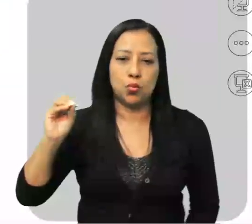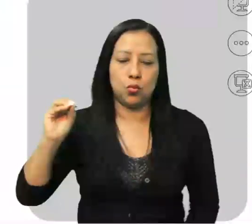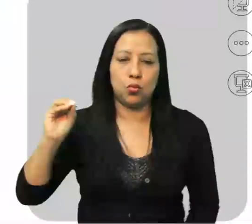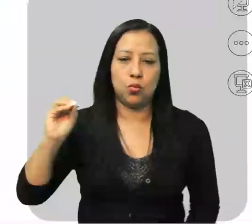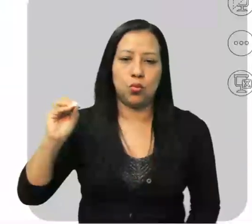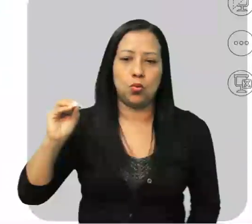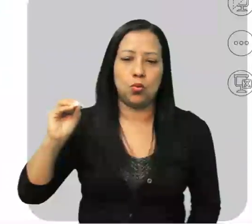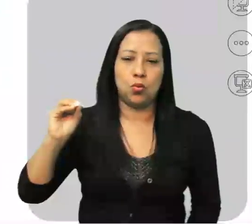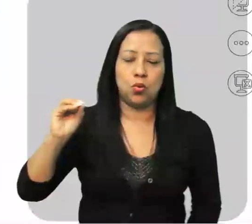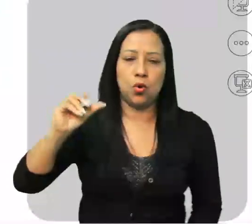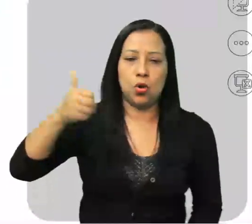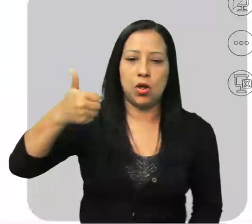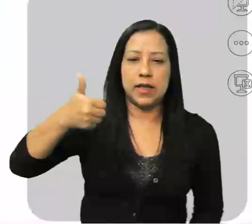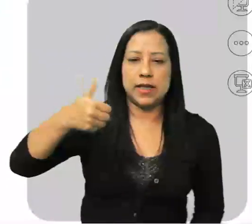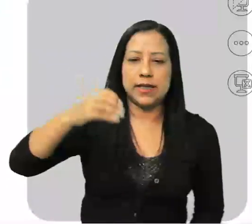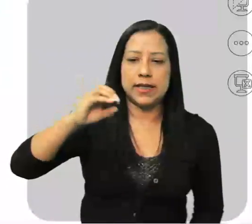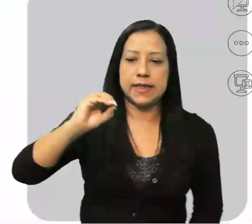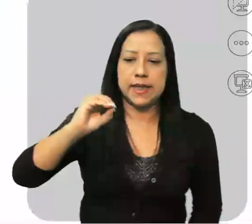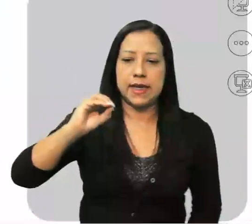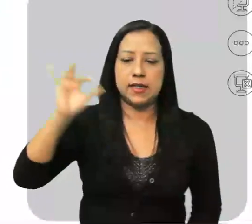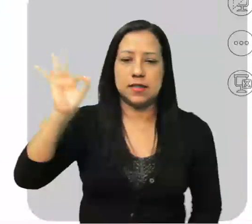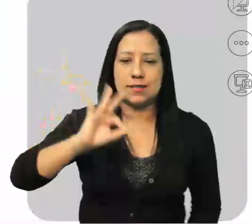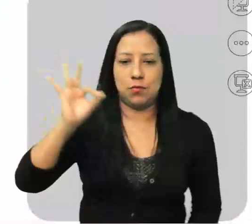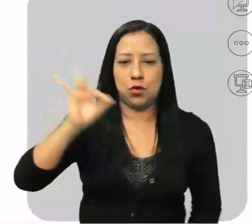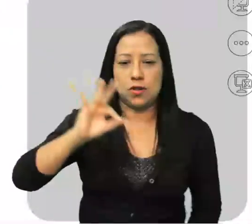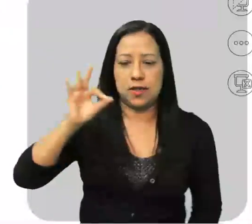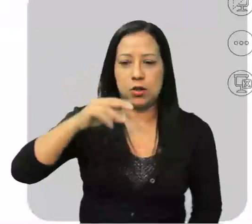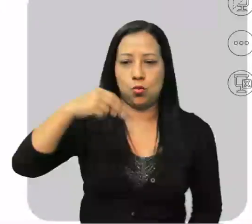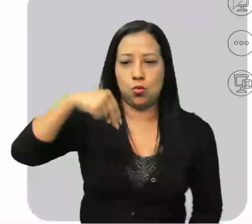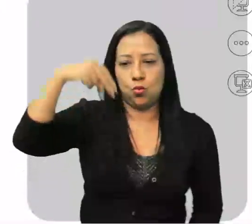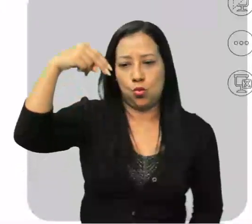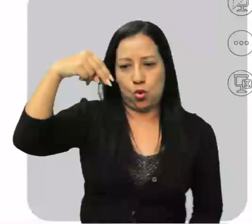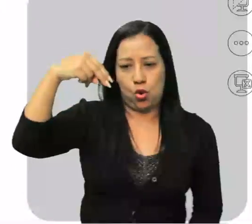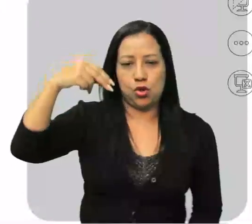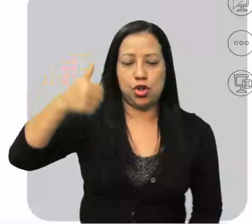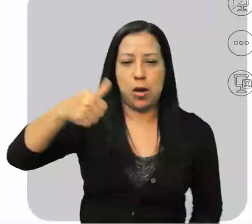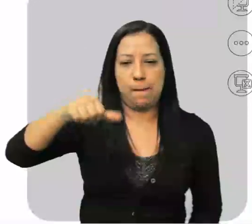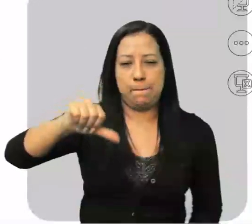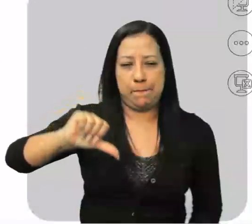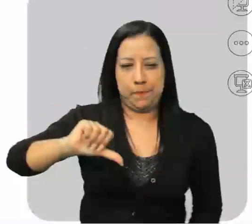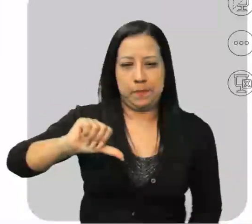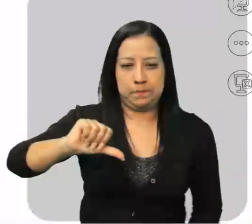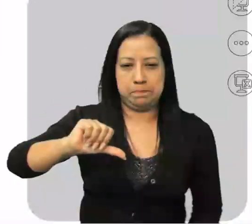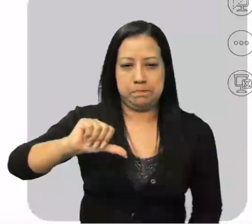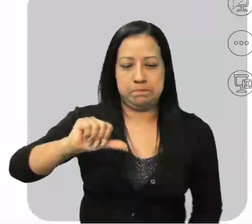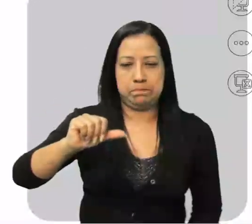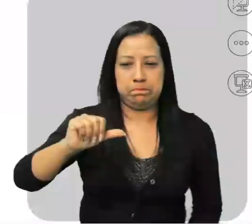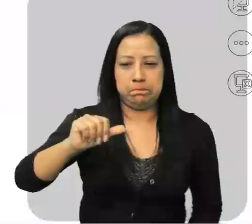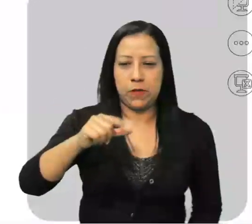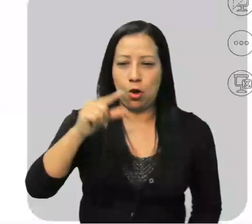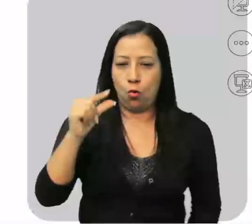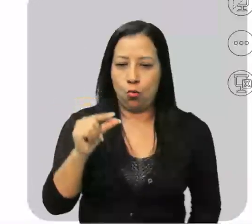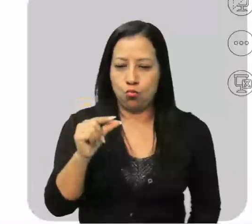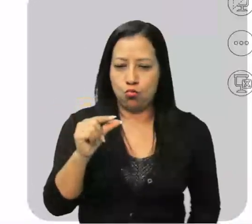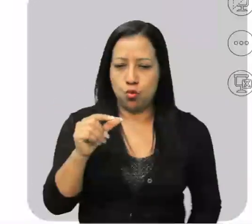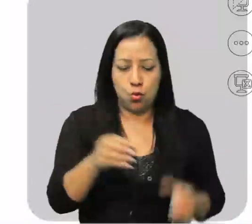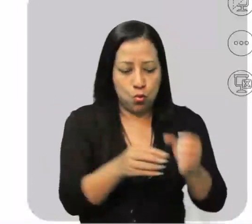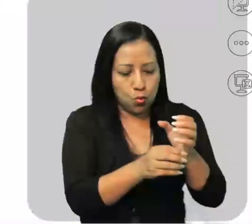Ok? No Nordeste, é o segundo pior, 28%.